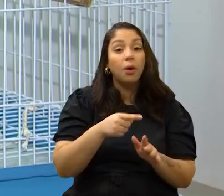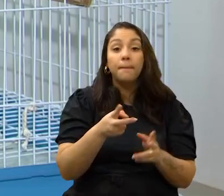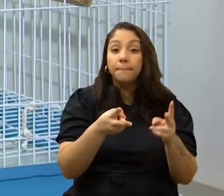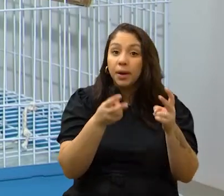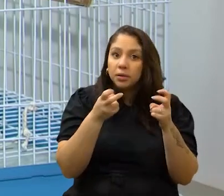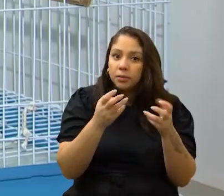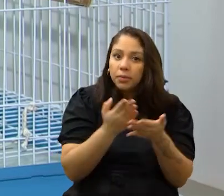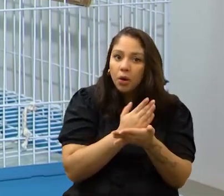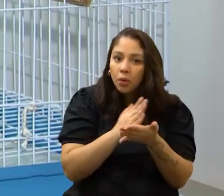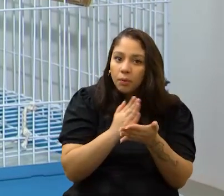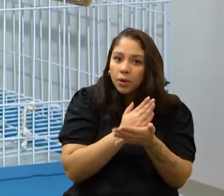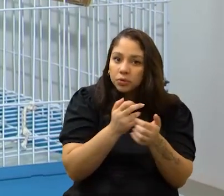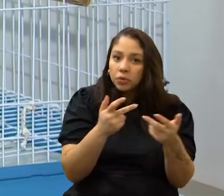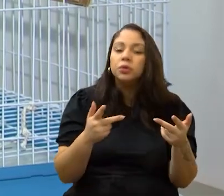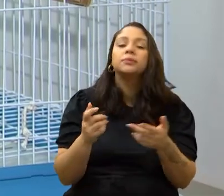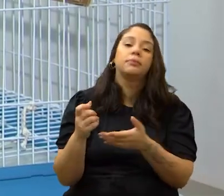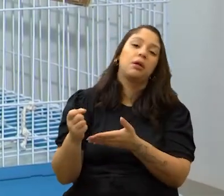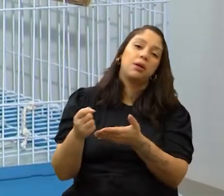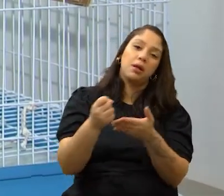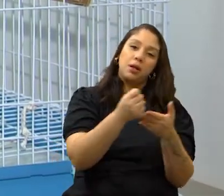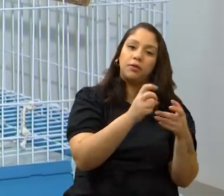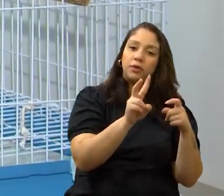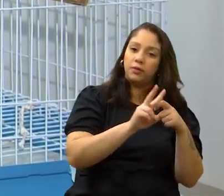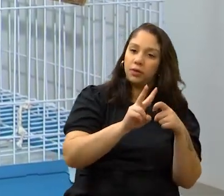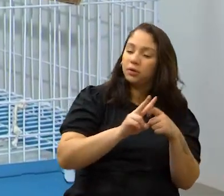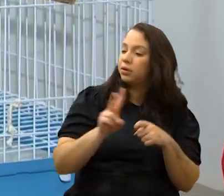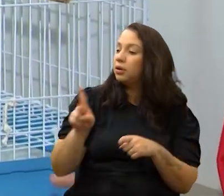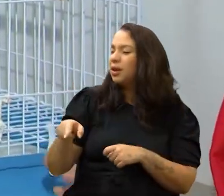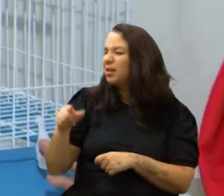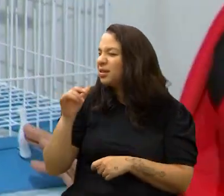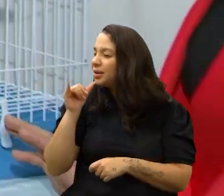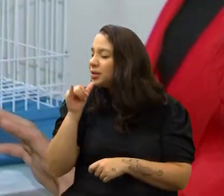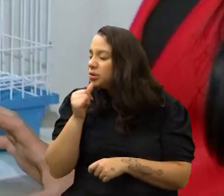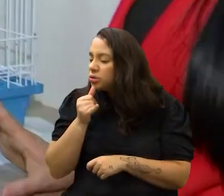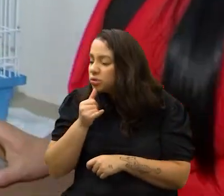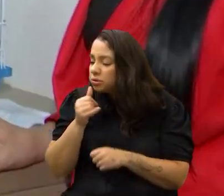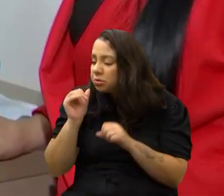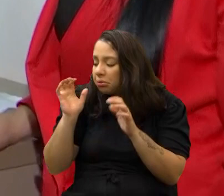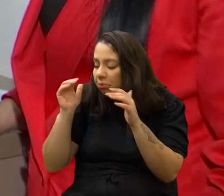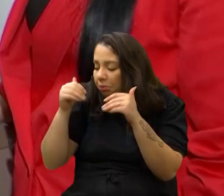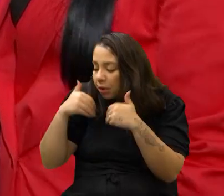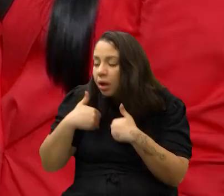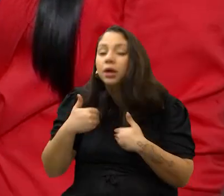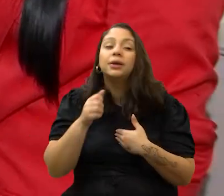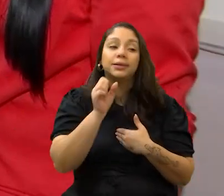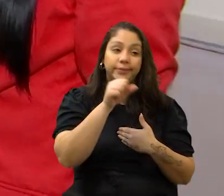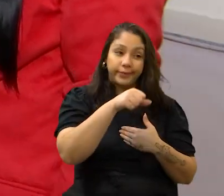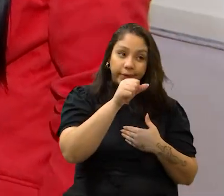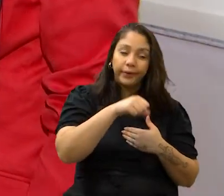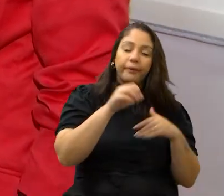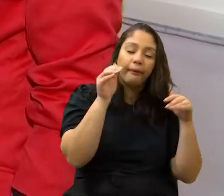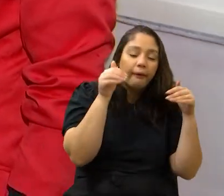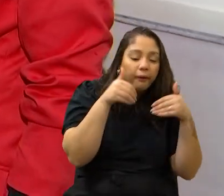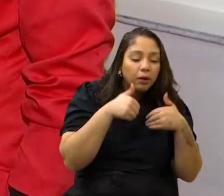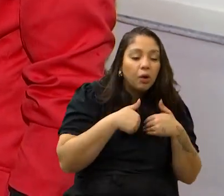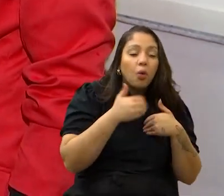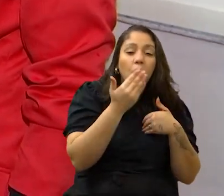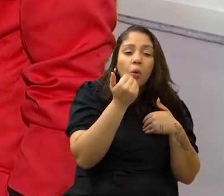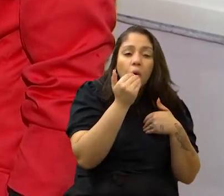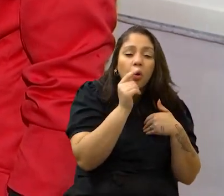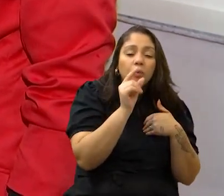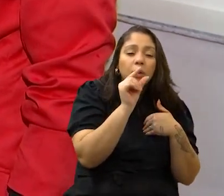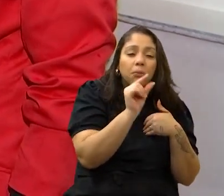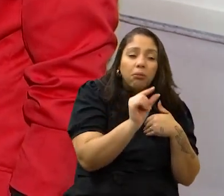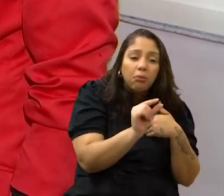gente fala, ó, percebeu qualquer um desses sinais, leva para o veterinário. Eles ficam mais tristinhos. Eles ficam mais deprimidos, né?